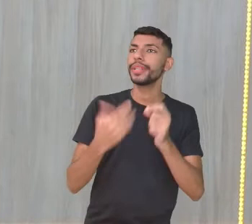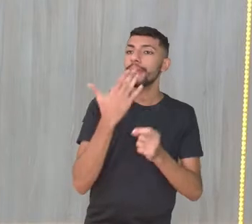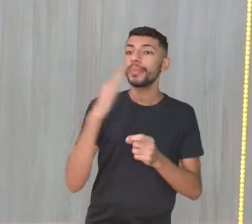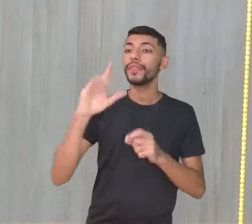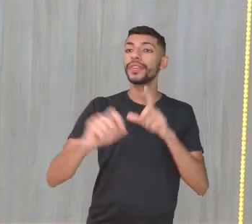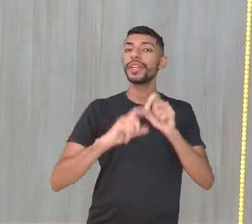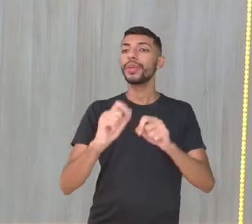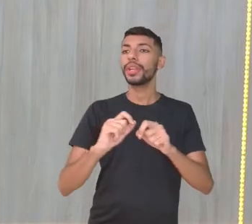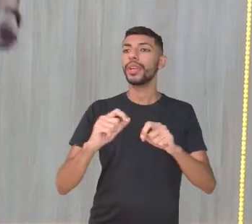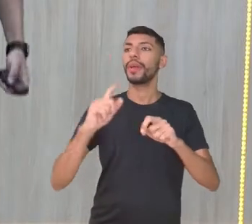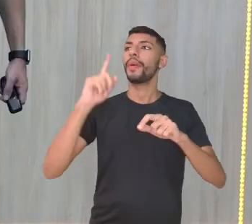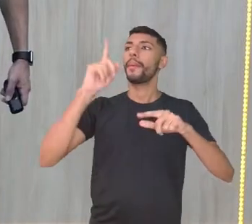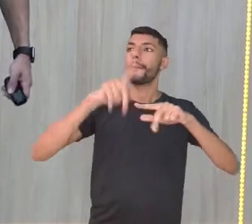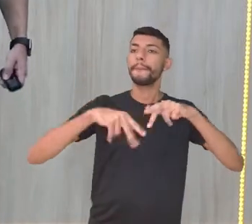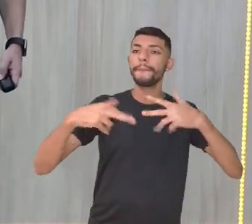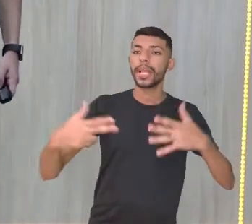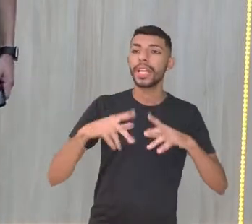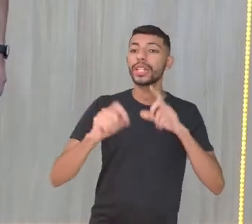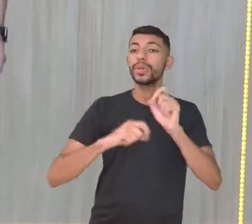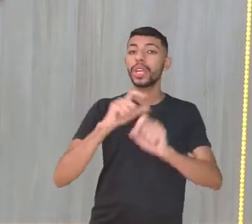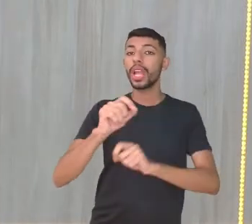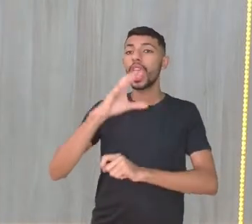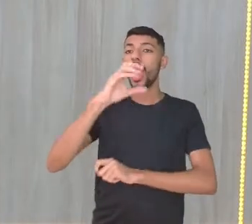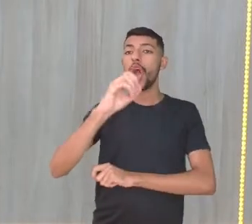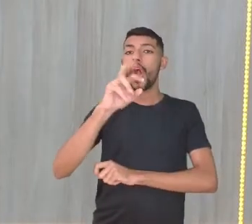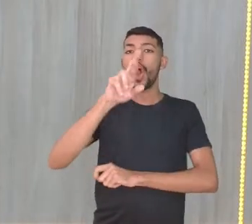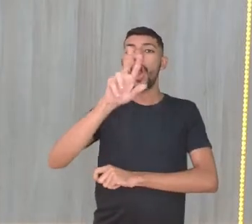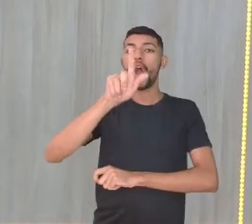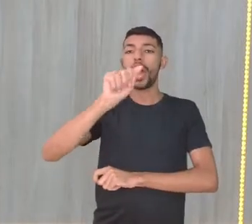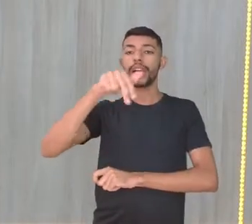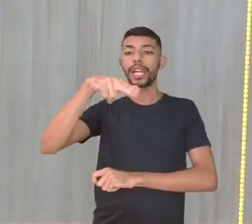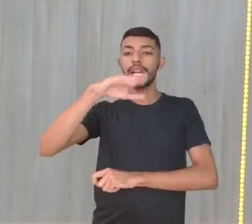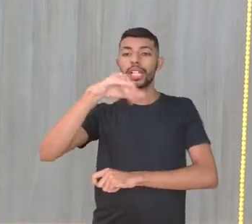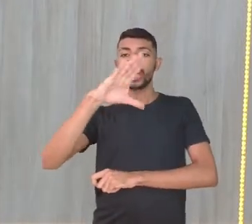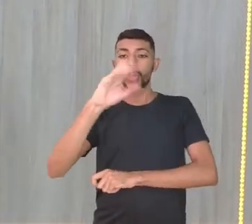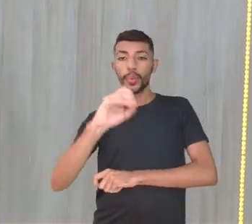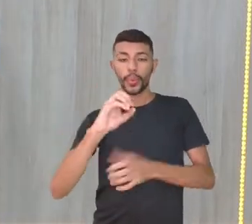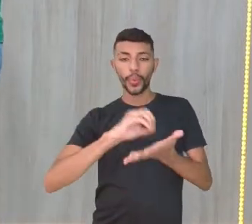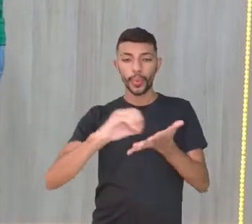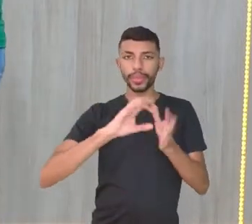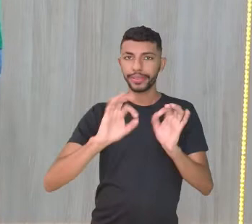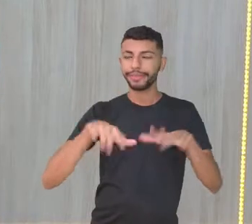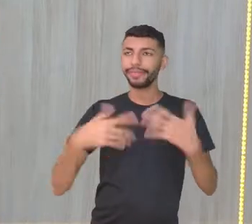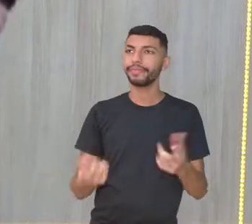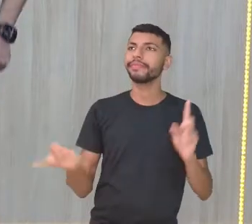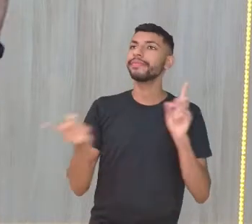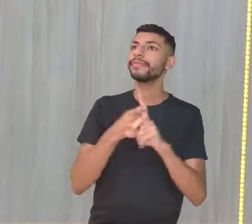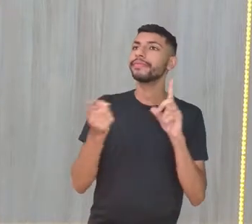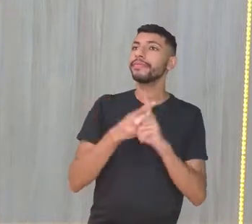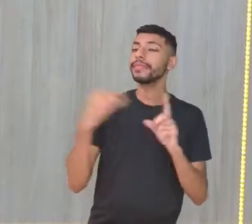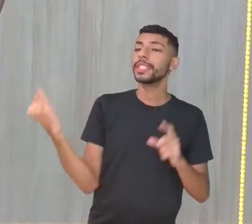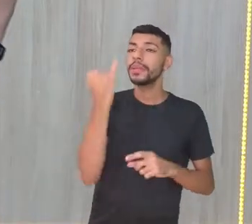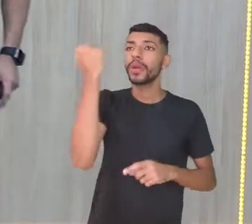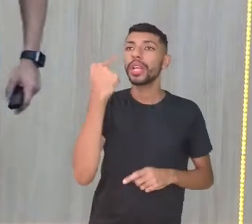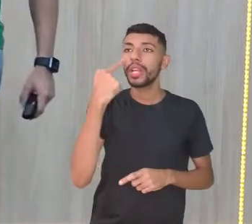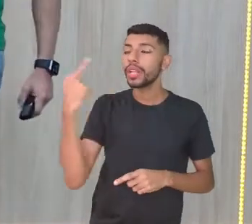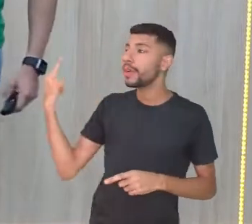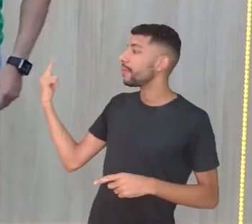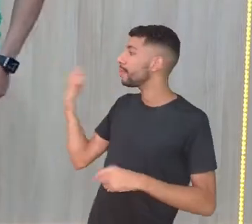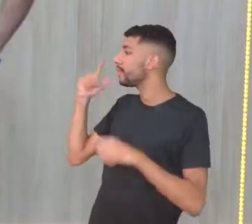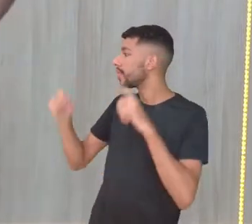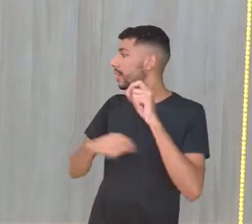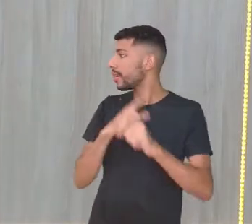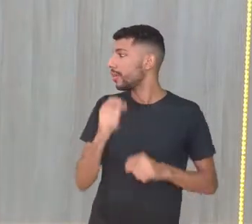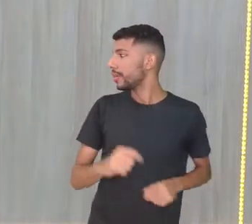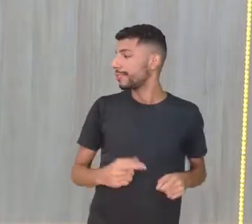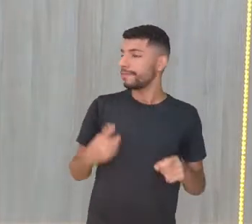aí os produtos orgânicos, certo? Outro ponto importante que eu queria falar, que também está na questão, é em relação a esses